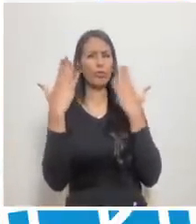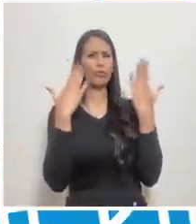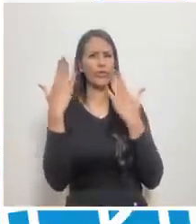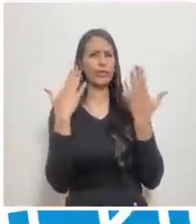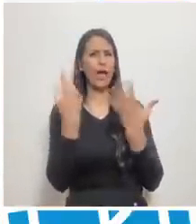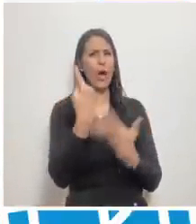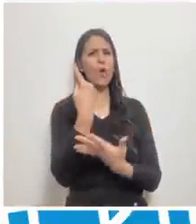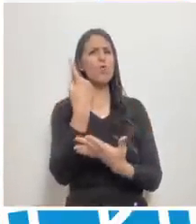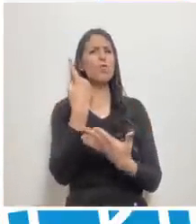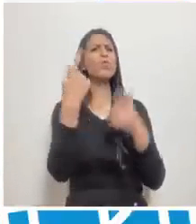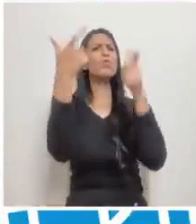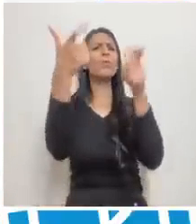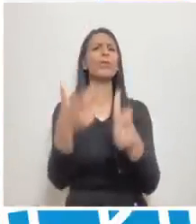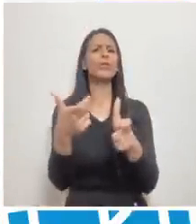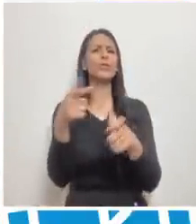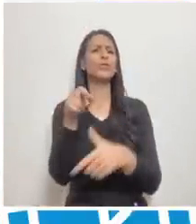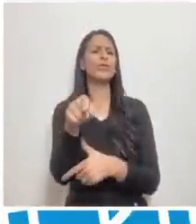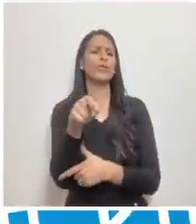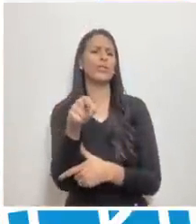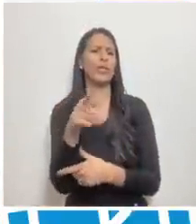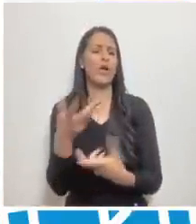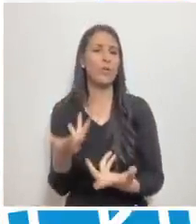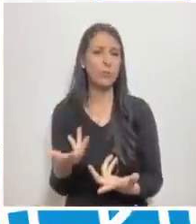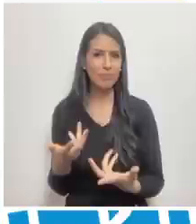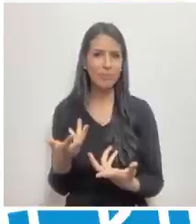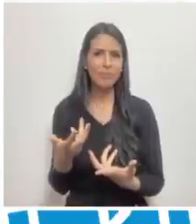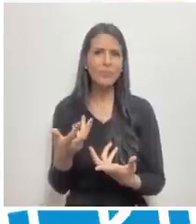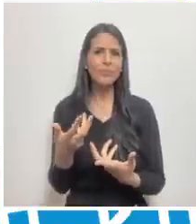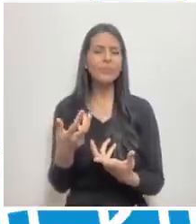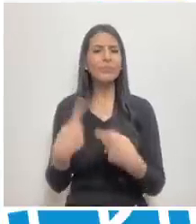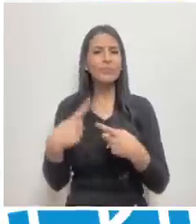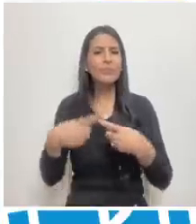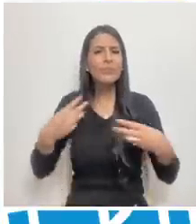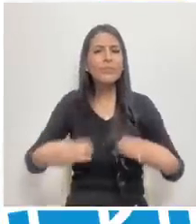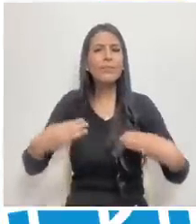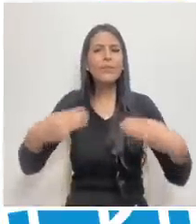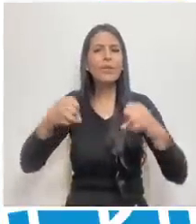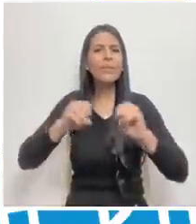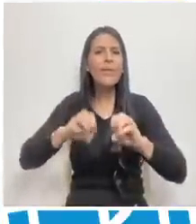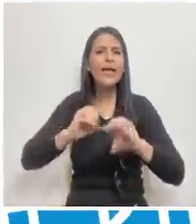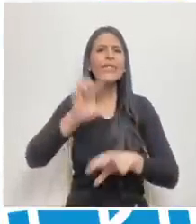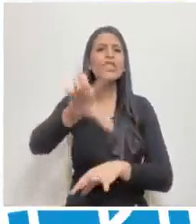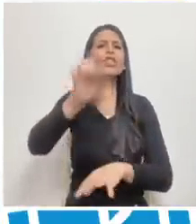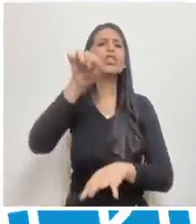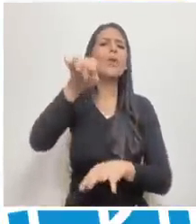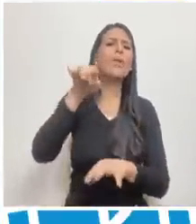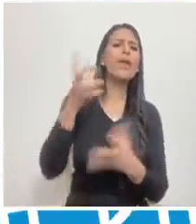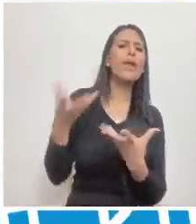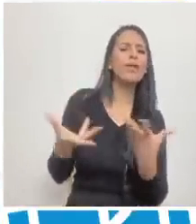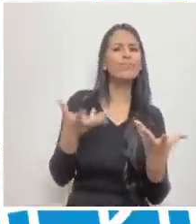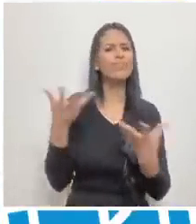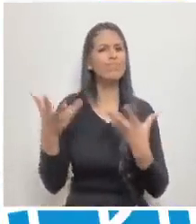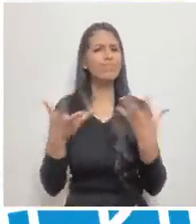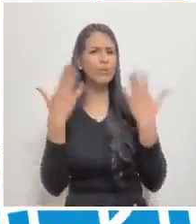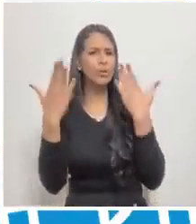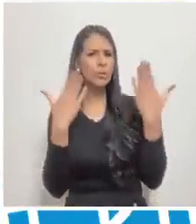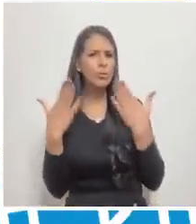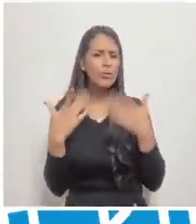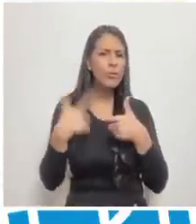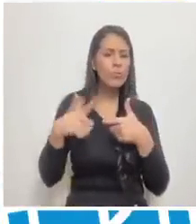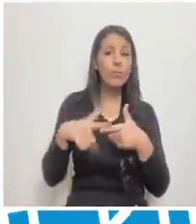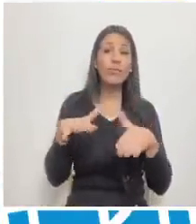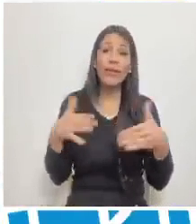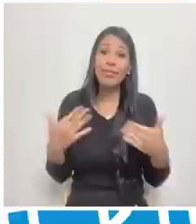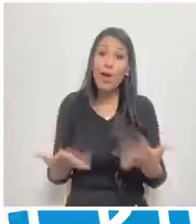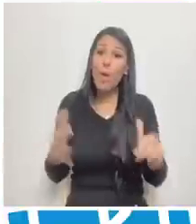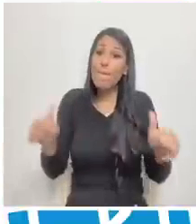venha a ser direcionada para fazer essa avaliação nesse momento crítico e específico agora. Então, o ideal, o mais salutar, era